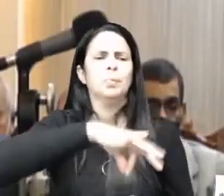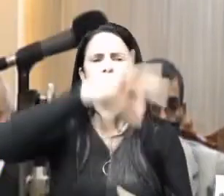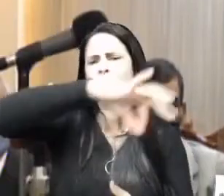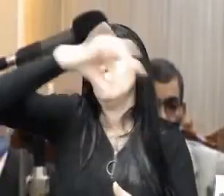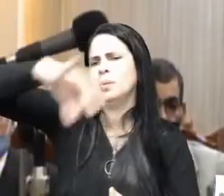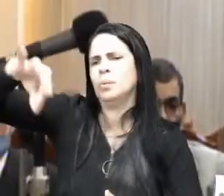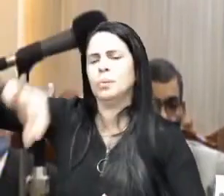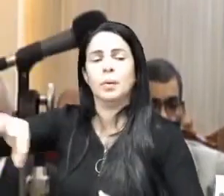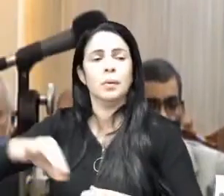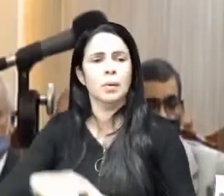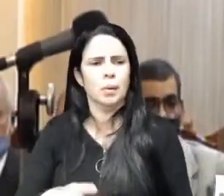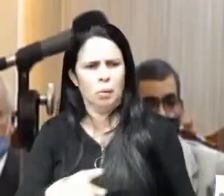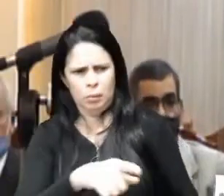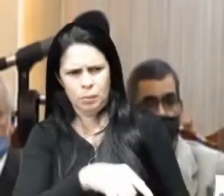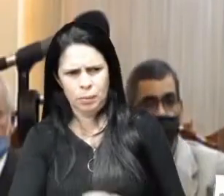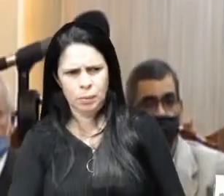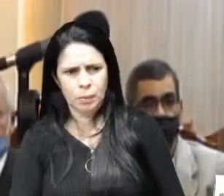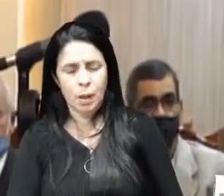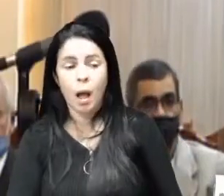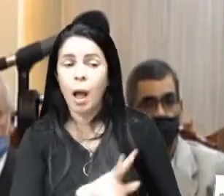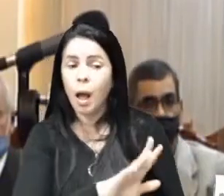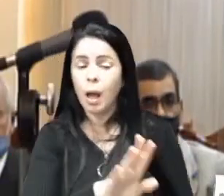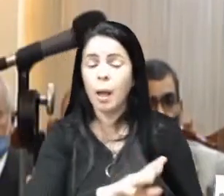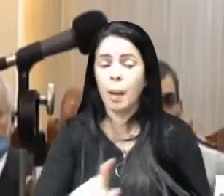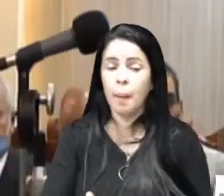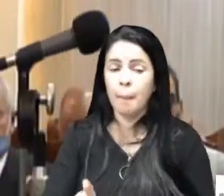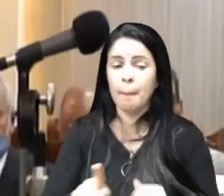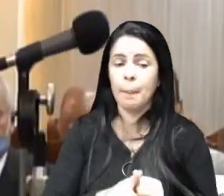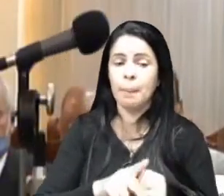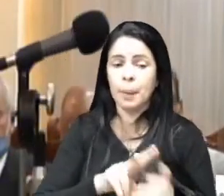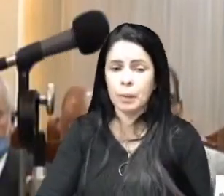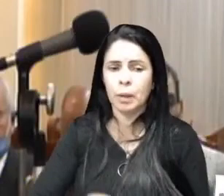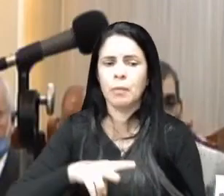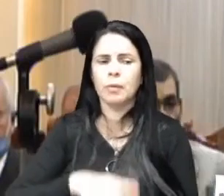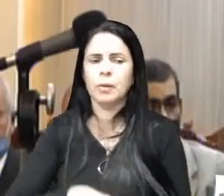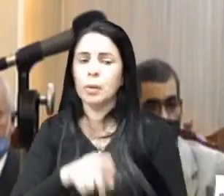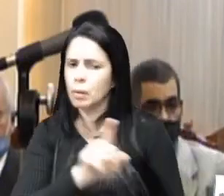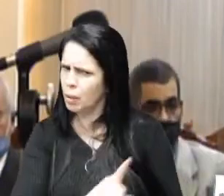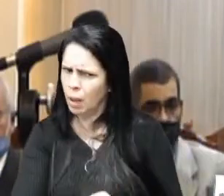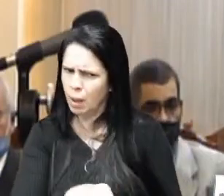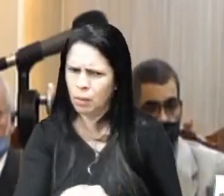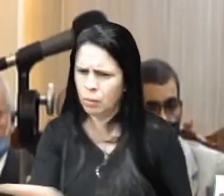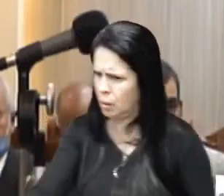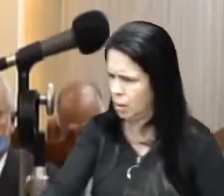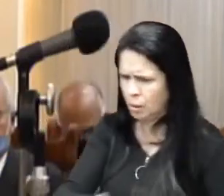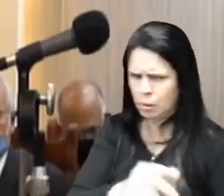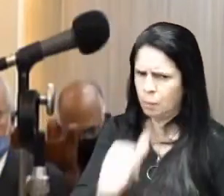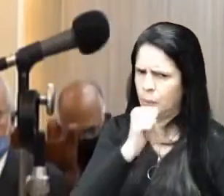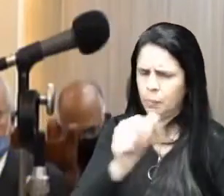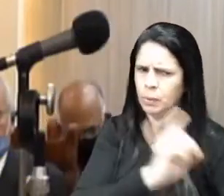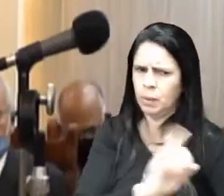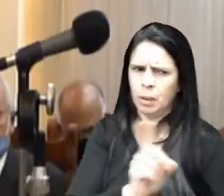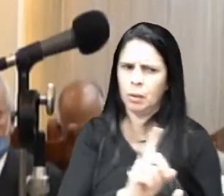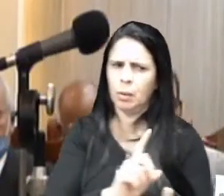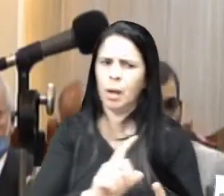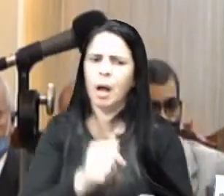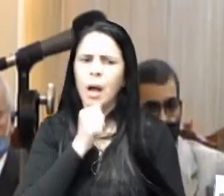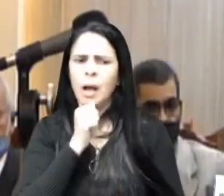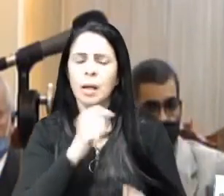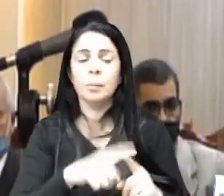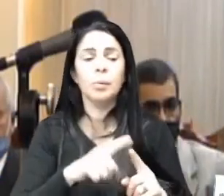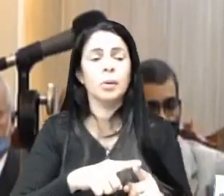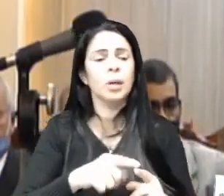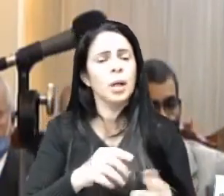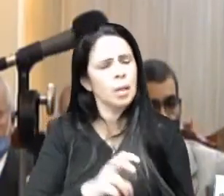Aí Pedro levanta e diz: não, eles não estão embriagados. Até porque ainda é 9 horas da manhã no nosso